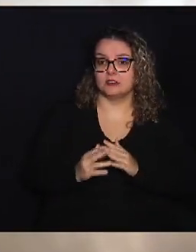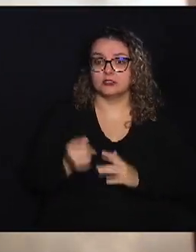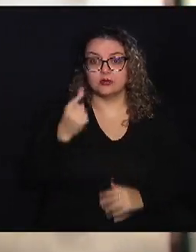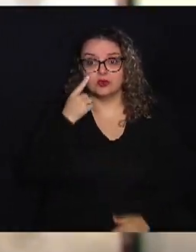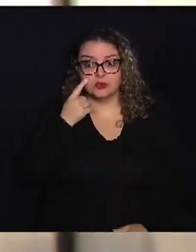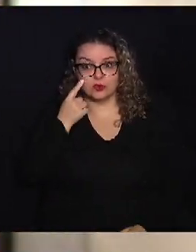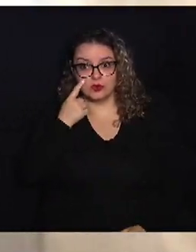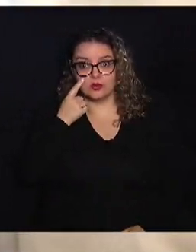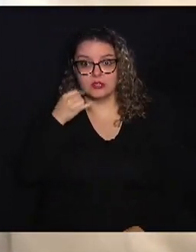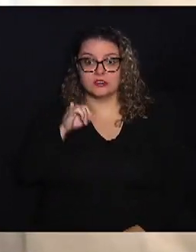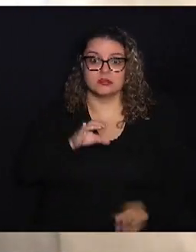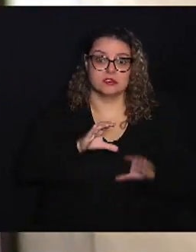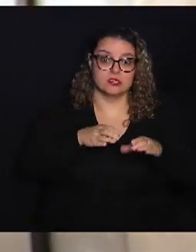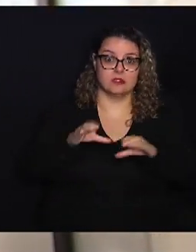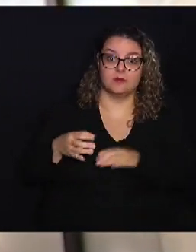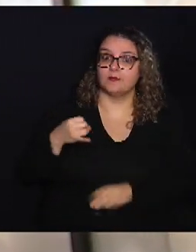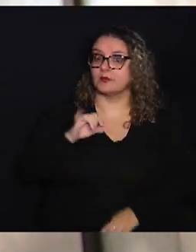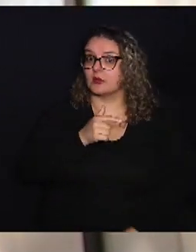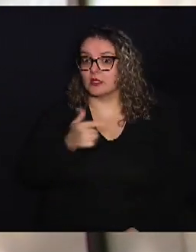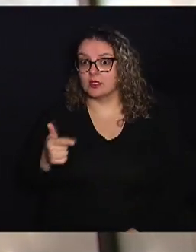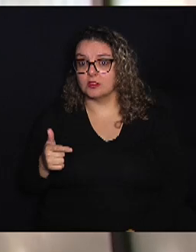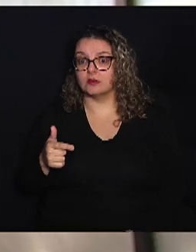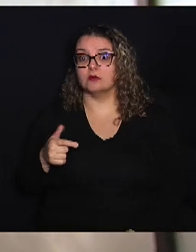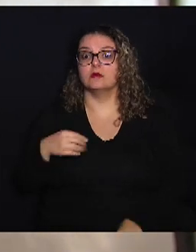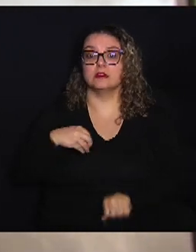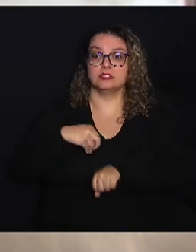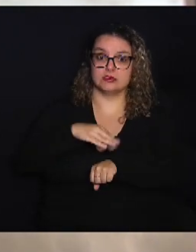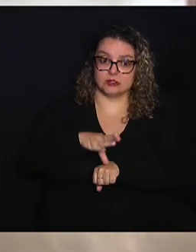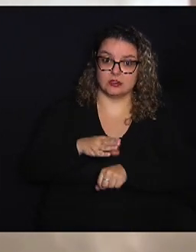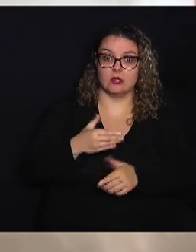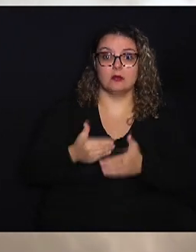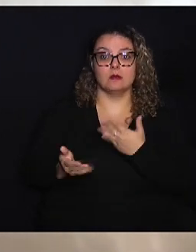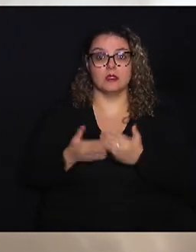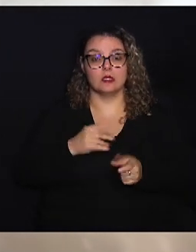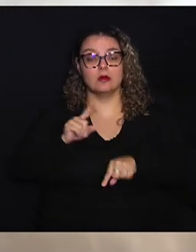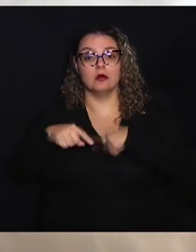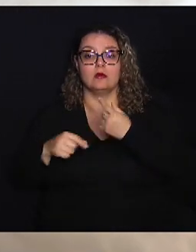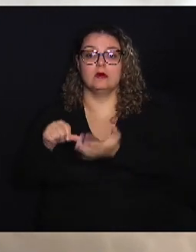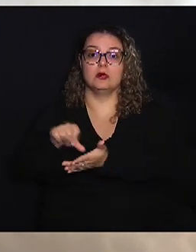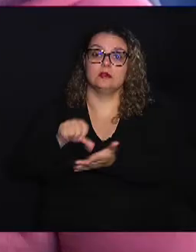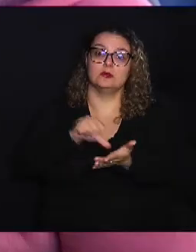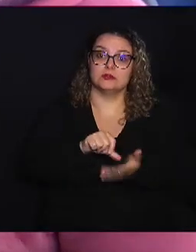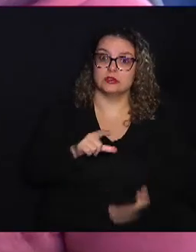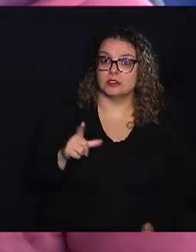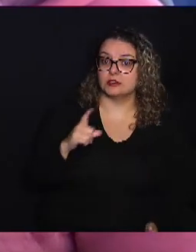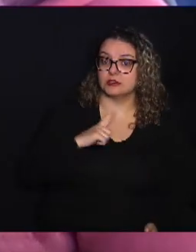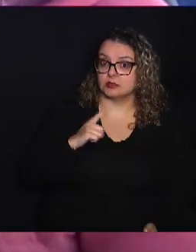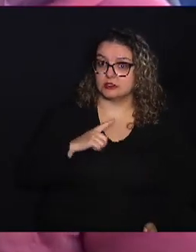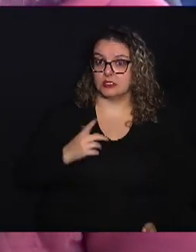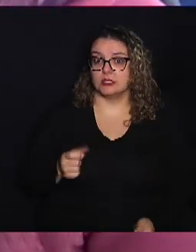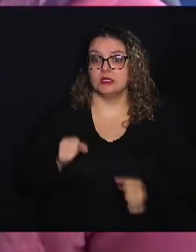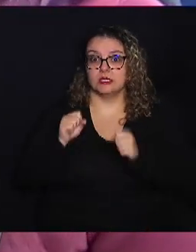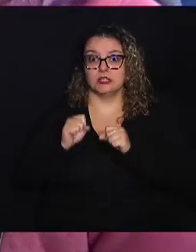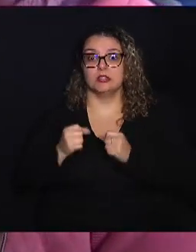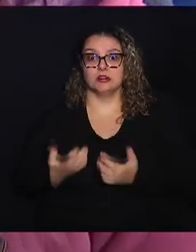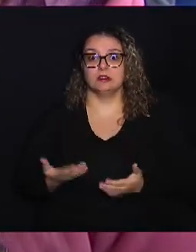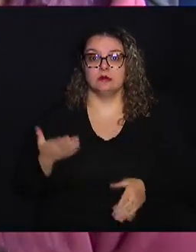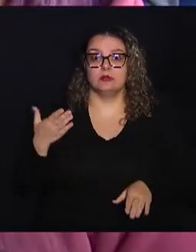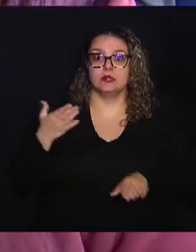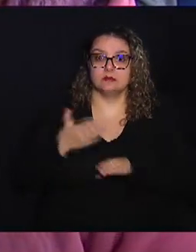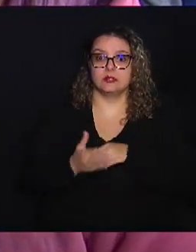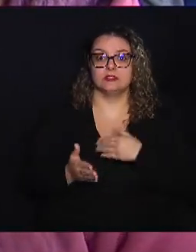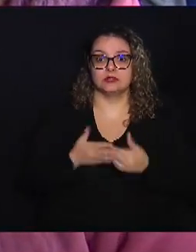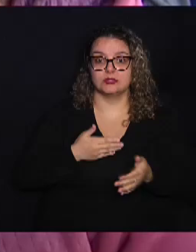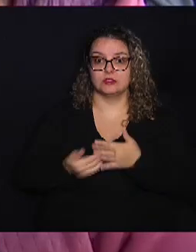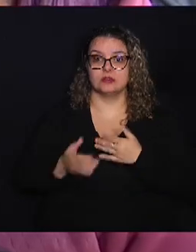se tem grupo. Se não tiver, ele vai ser indicado para qualquer outra unidade que tenha. Então, ele pode participar de qualquer